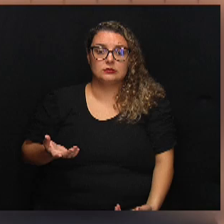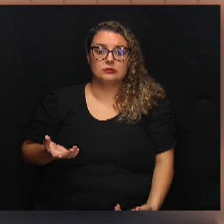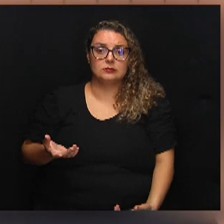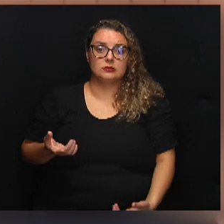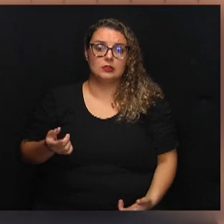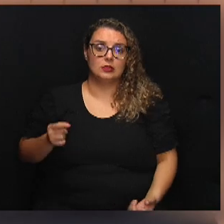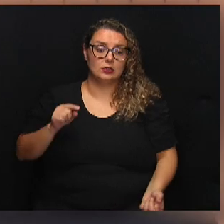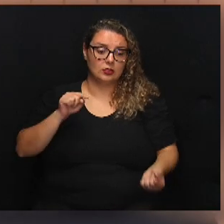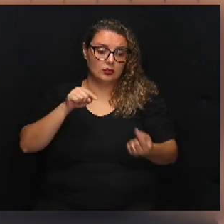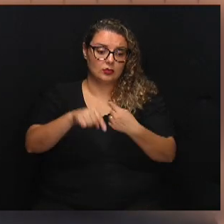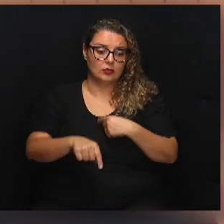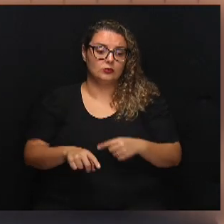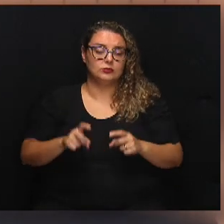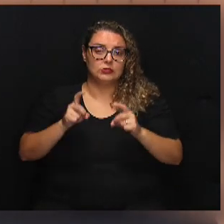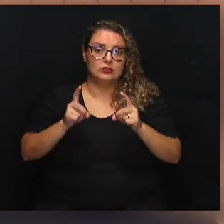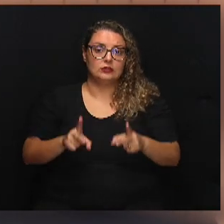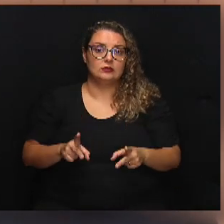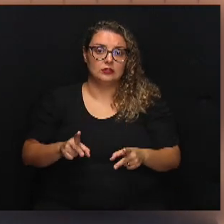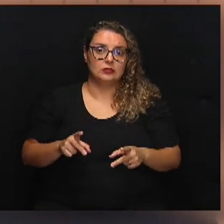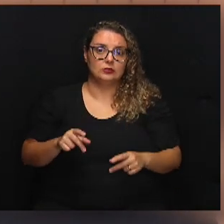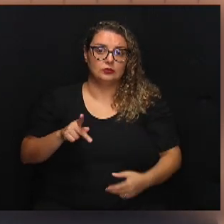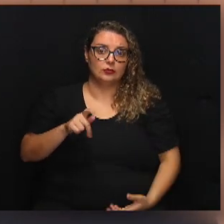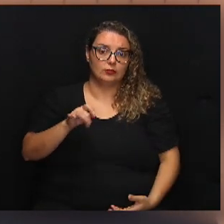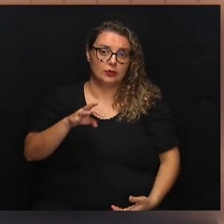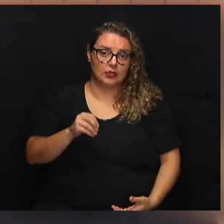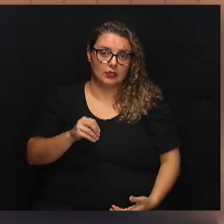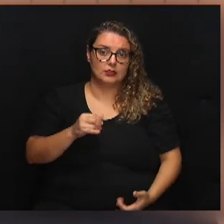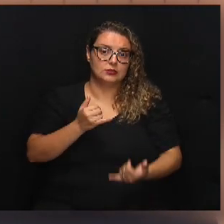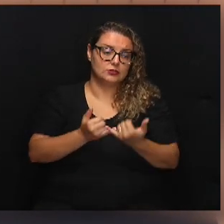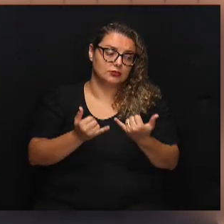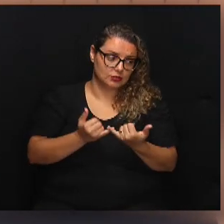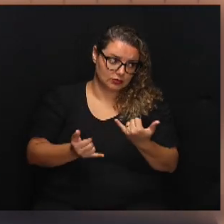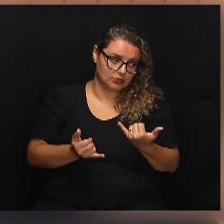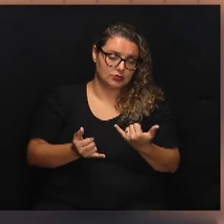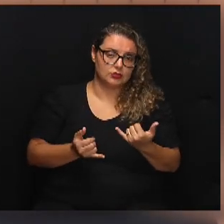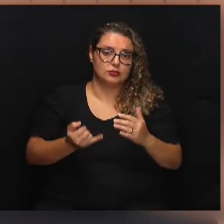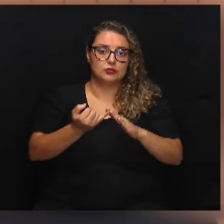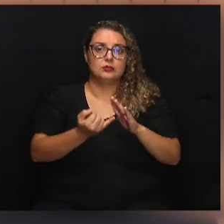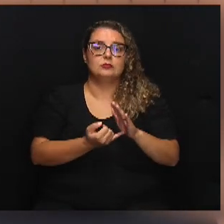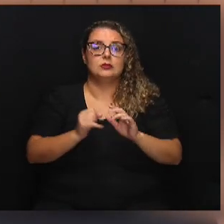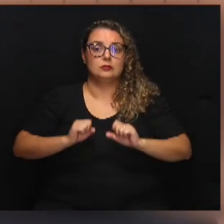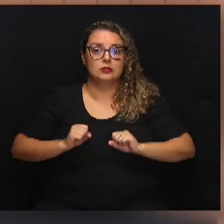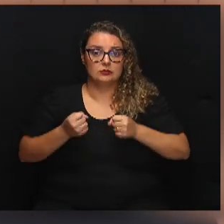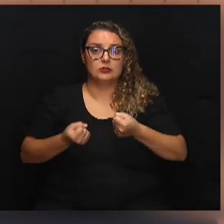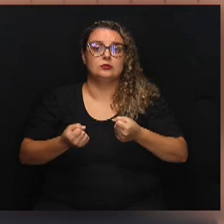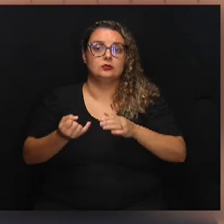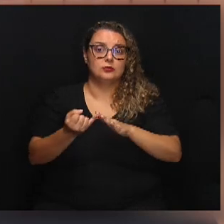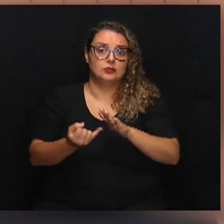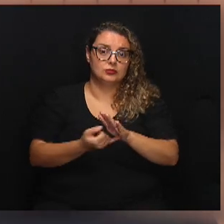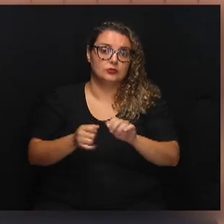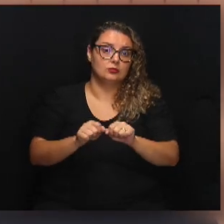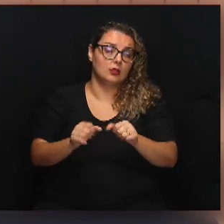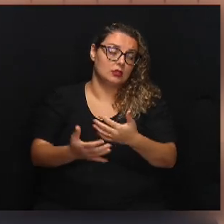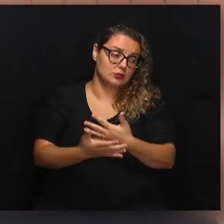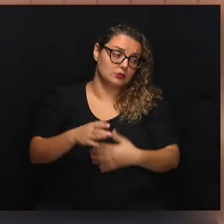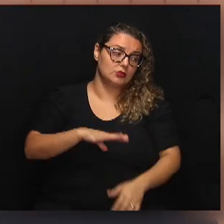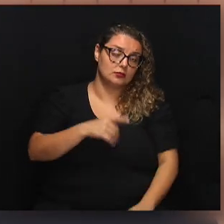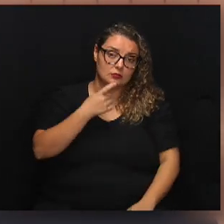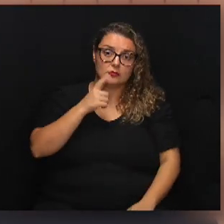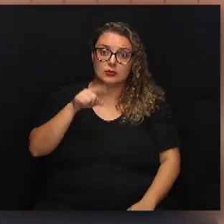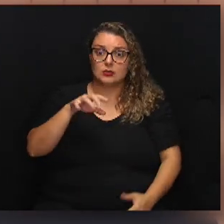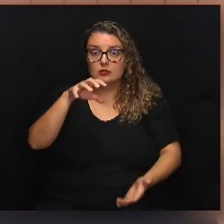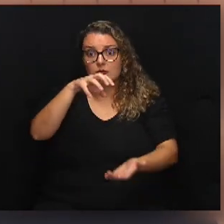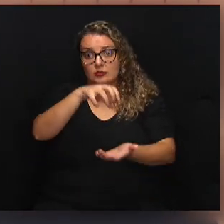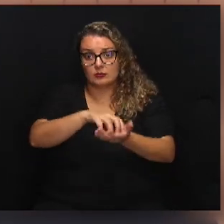contra a venda de parte da Fazenda Santa Elisa, mas é uma defesa do Instituto Agronômico de Campinas, que é uma instituição central